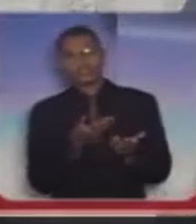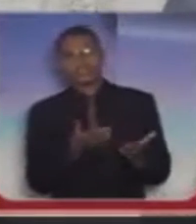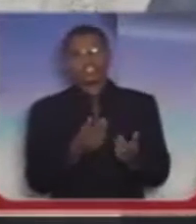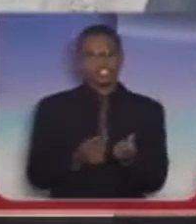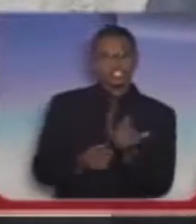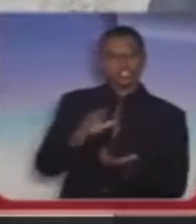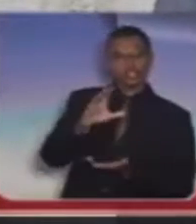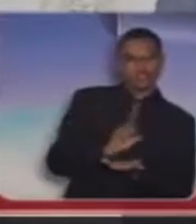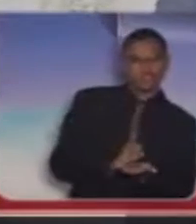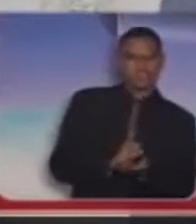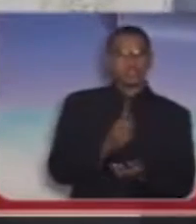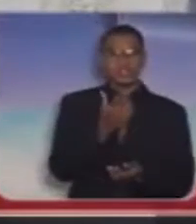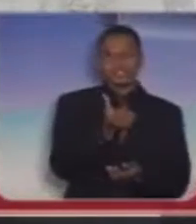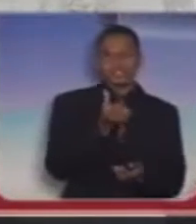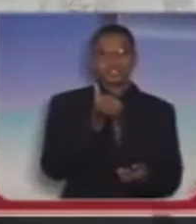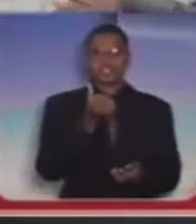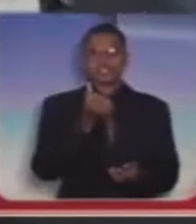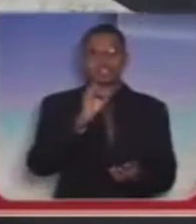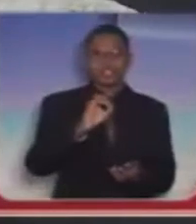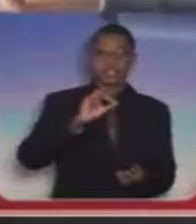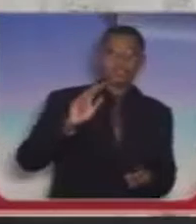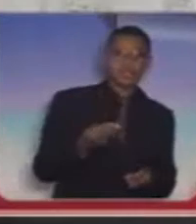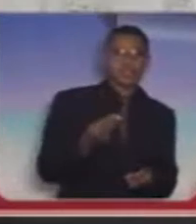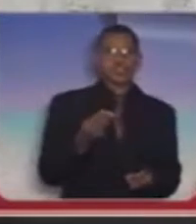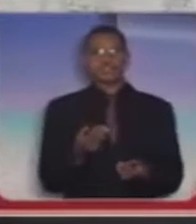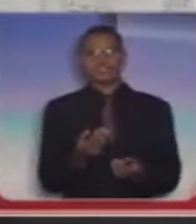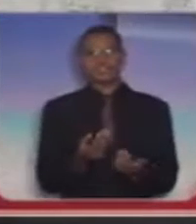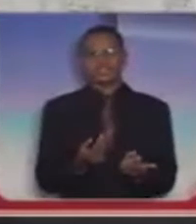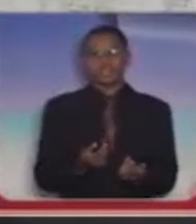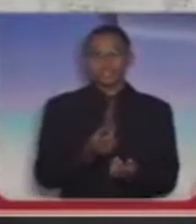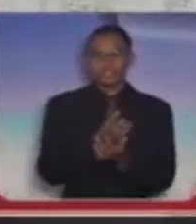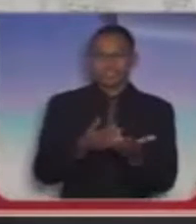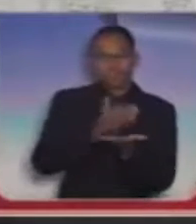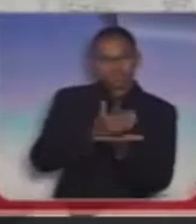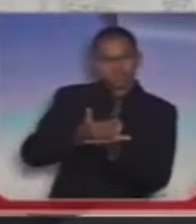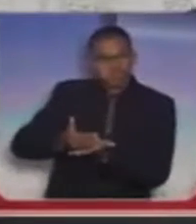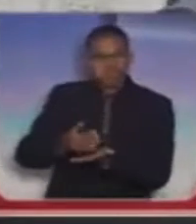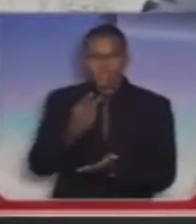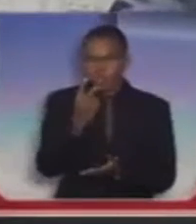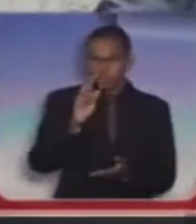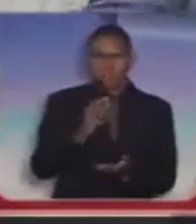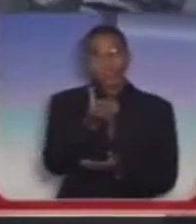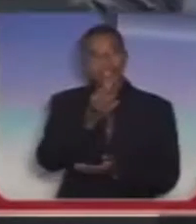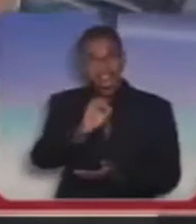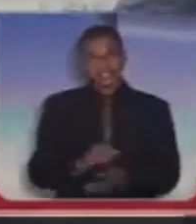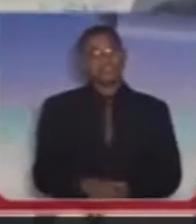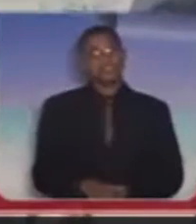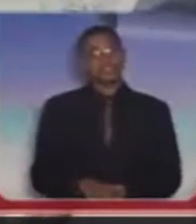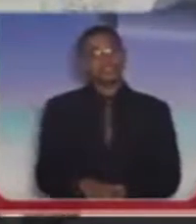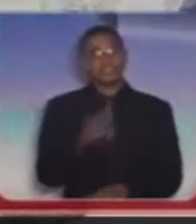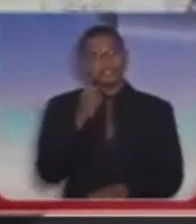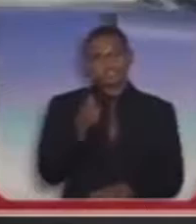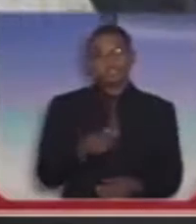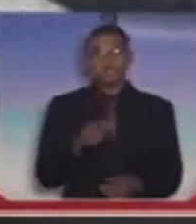dinheiro pra eles 60 milhões de 12 eram várias parcelas ele chegou a dizer que ó tem que ser alguém vai